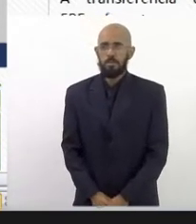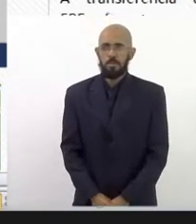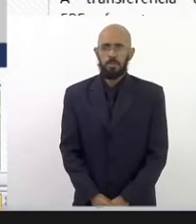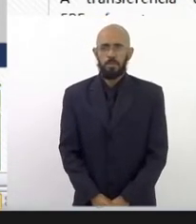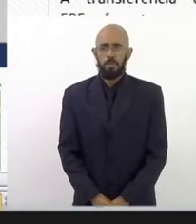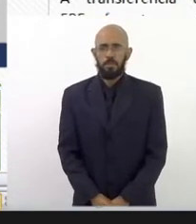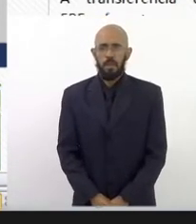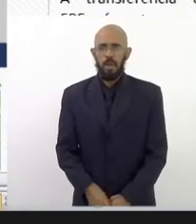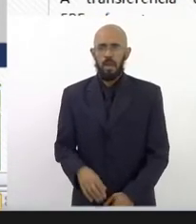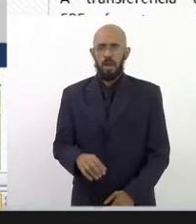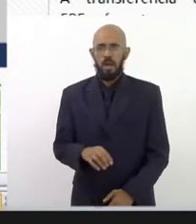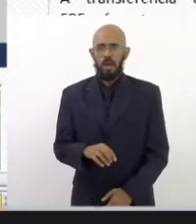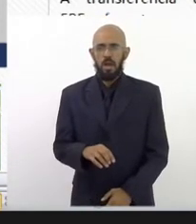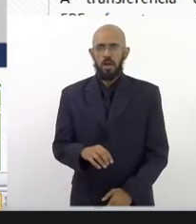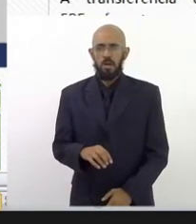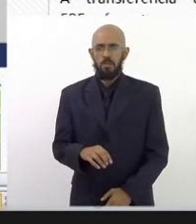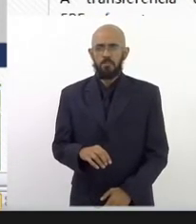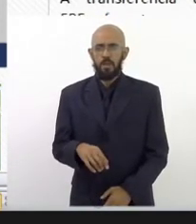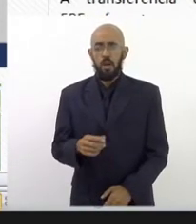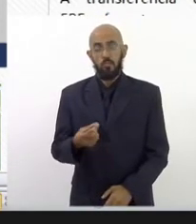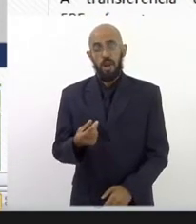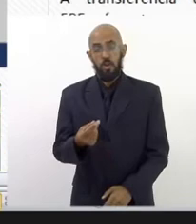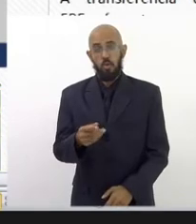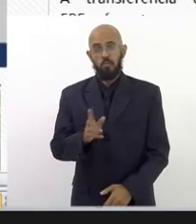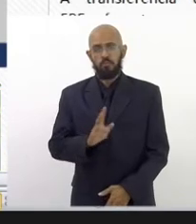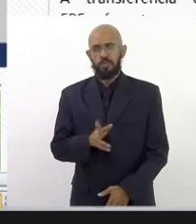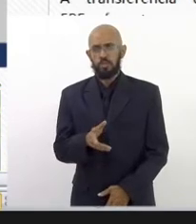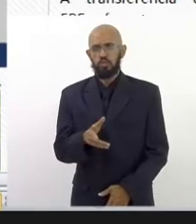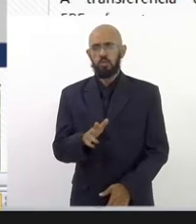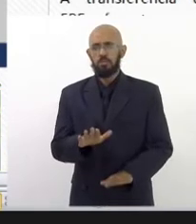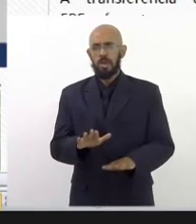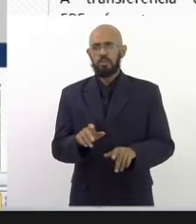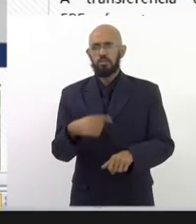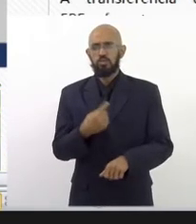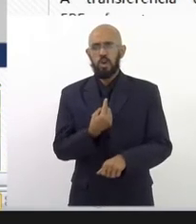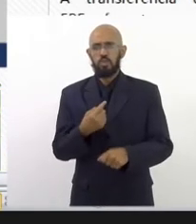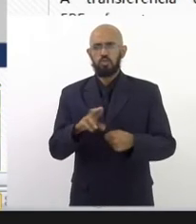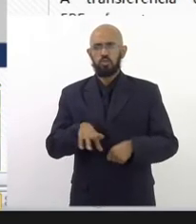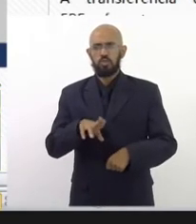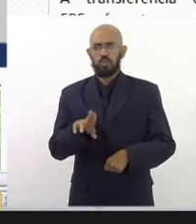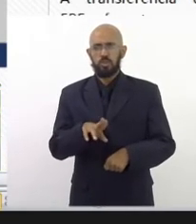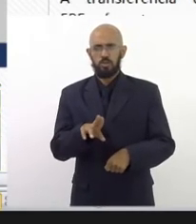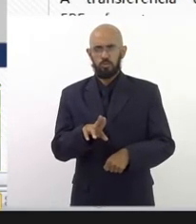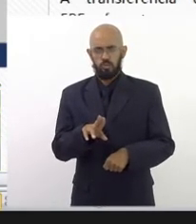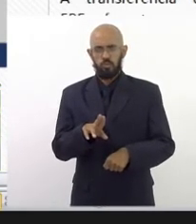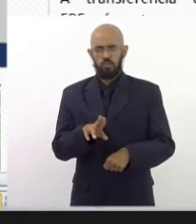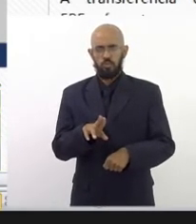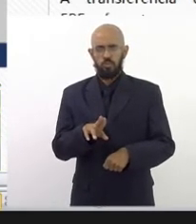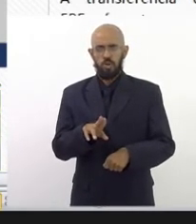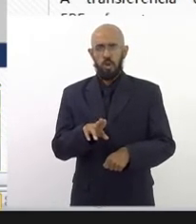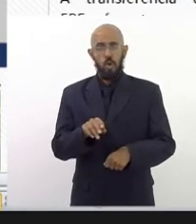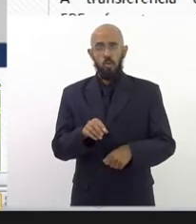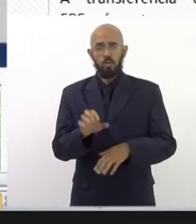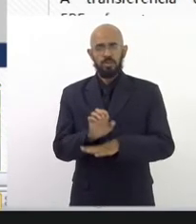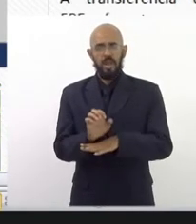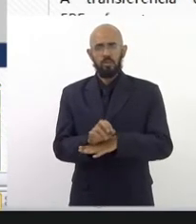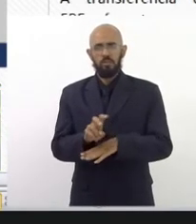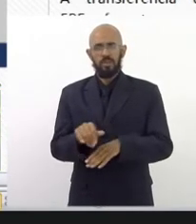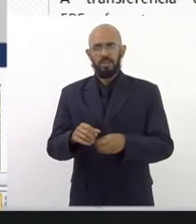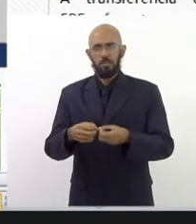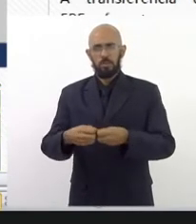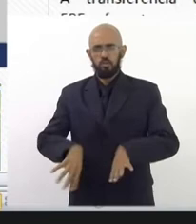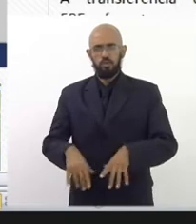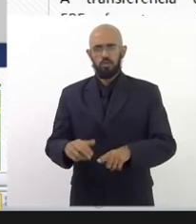a ADREM, que é um valor fixo. Só que a gente utilizou, o Estado vai acabar não perdendo nada em função do que está aplicado